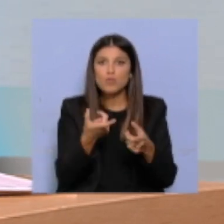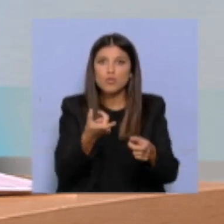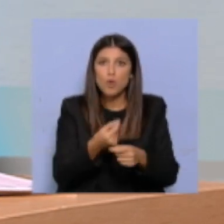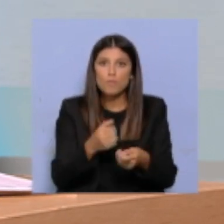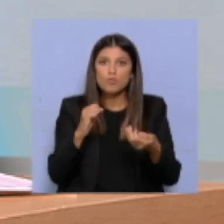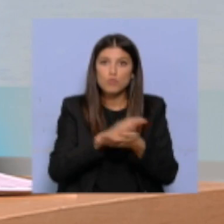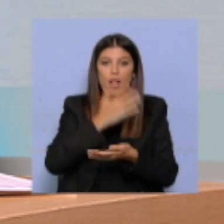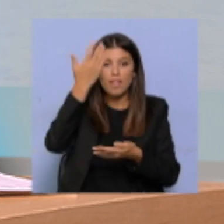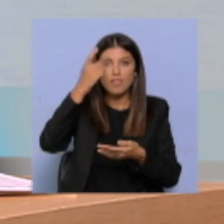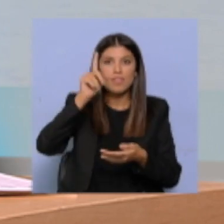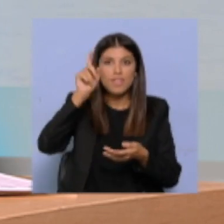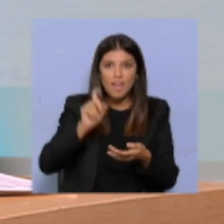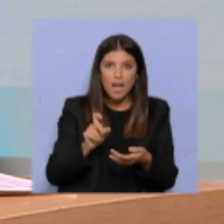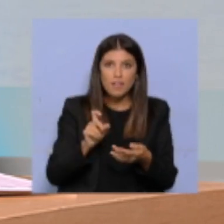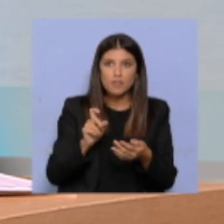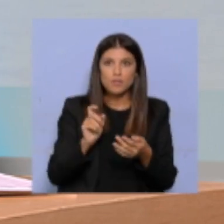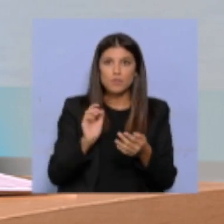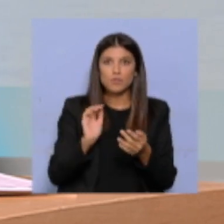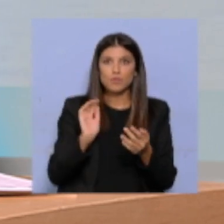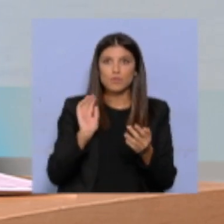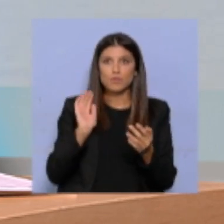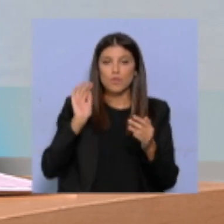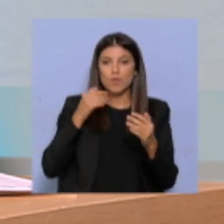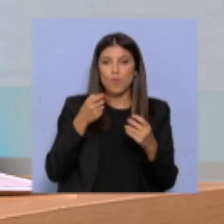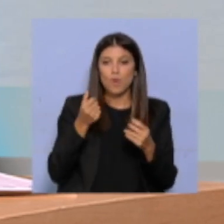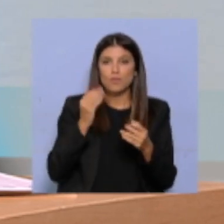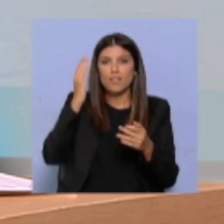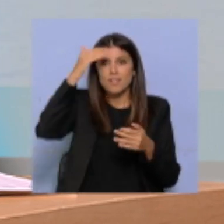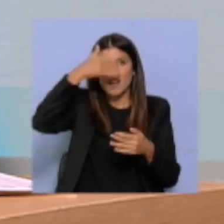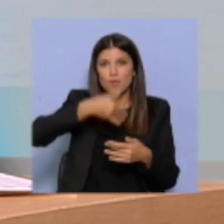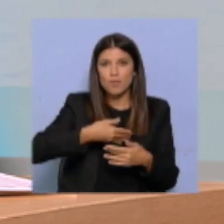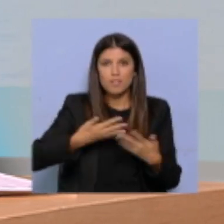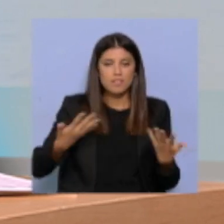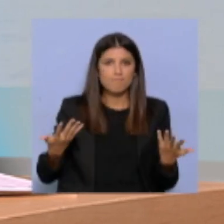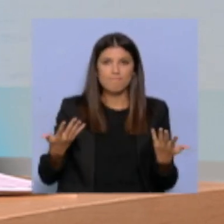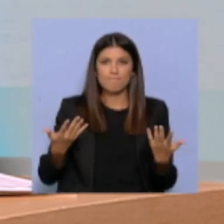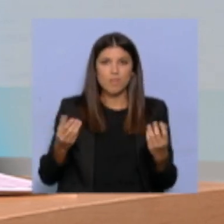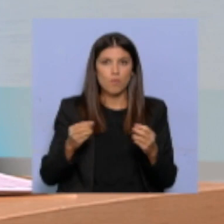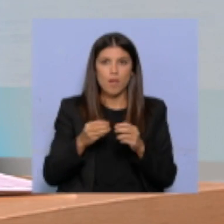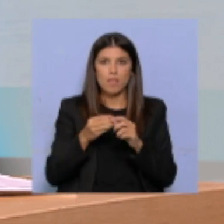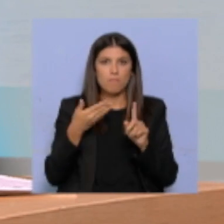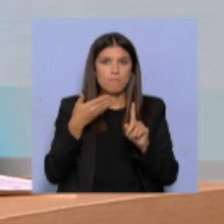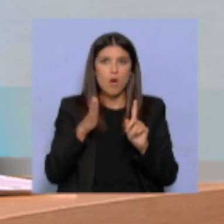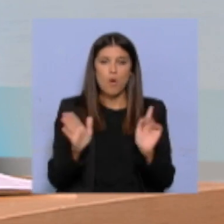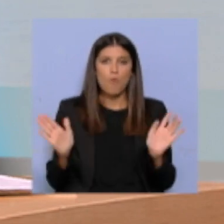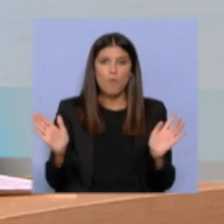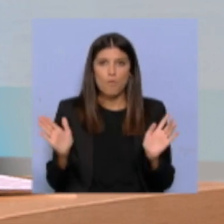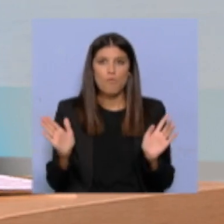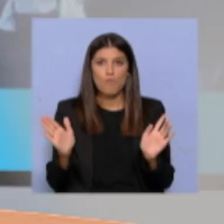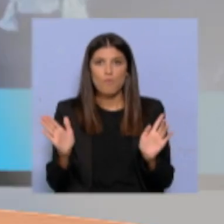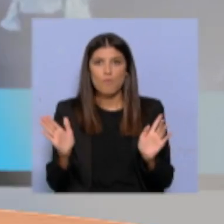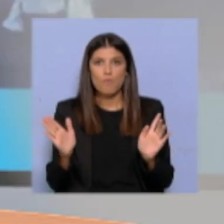ou, quanto muito, no dia seguinte, uma vez que o advento tecnológico já as notícias estão totalmente ultrapassadas, não é?